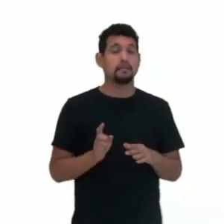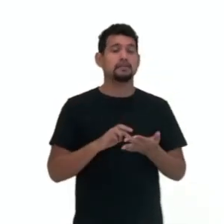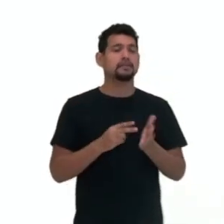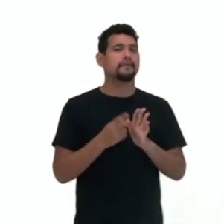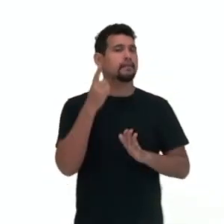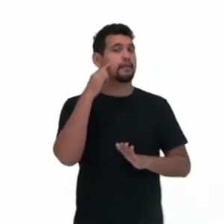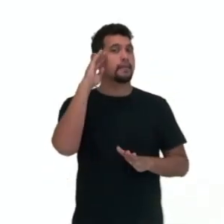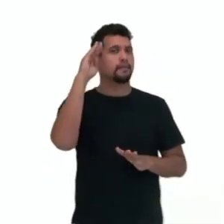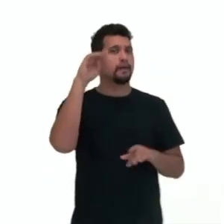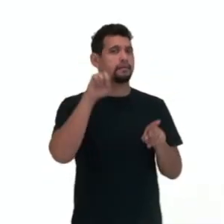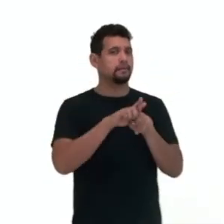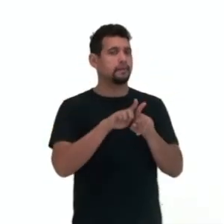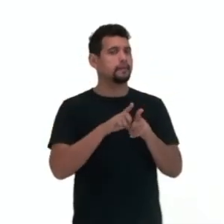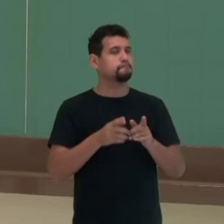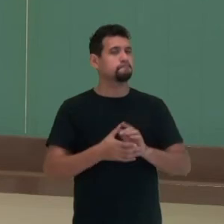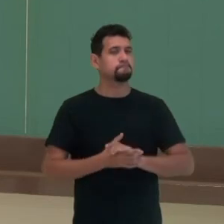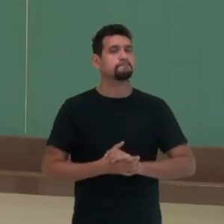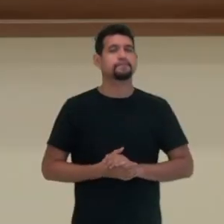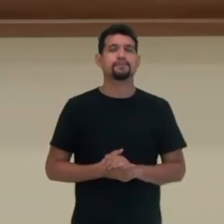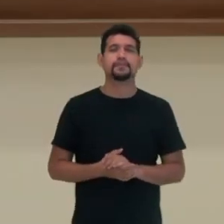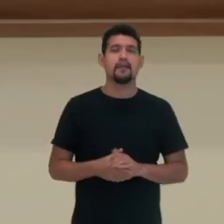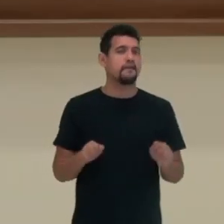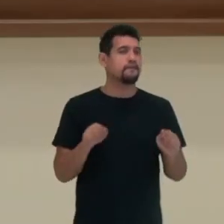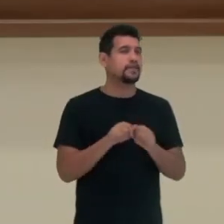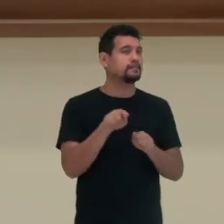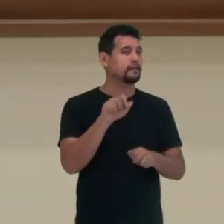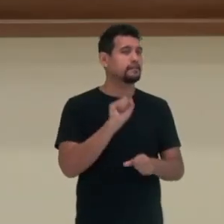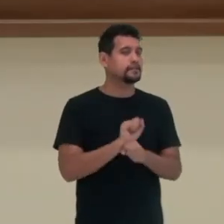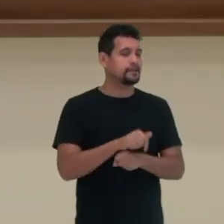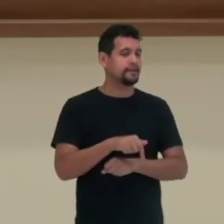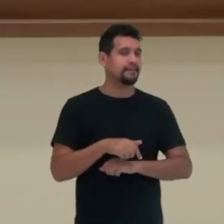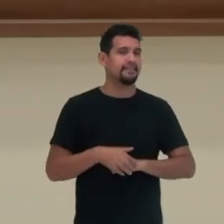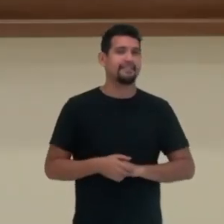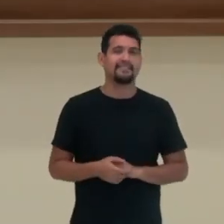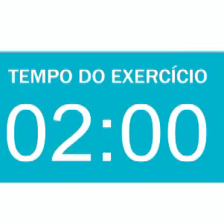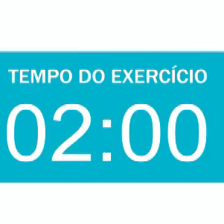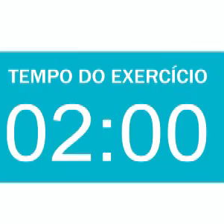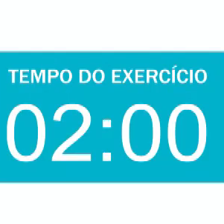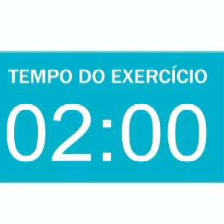que é a ideia das 2 colunas. Faz aí, eu já volto.